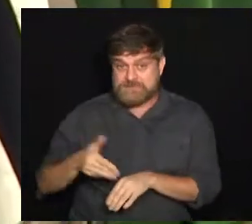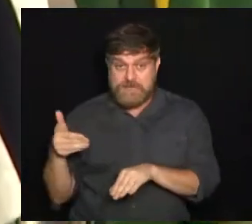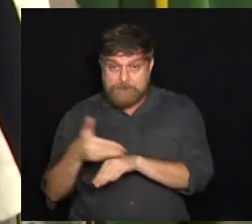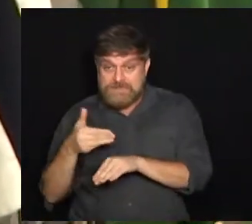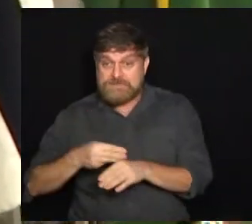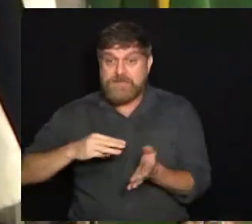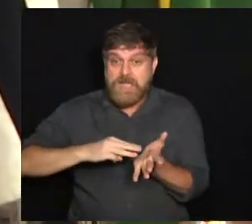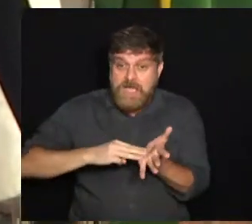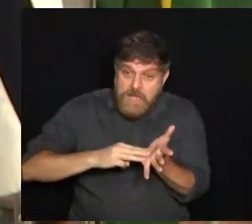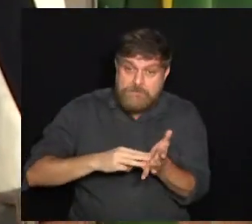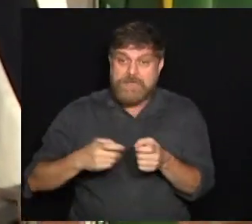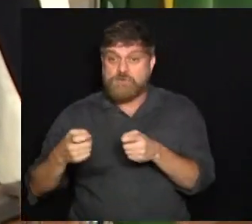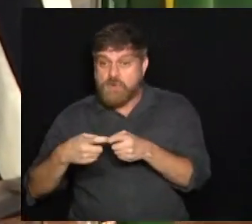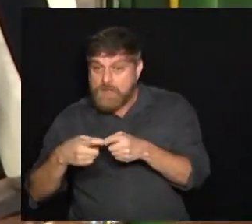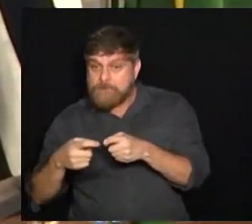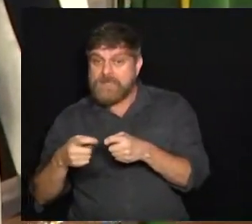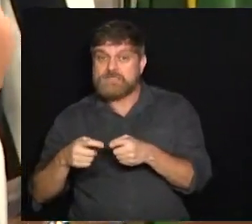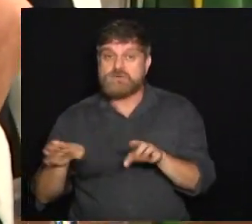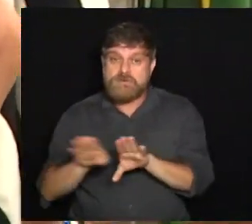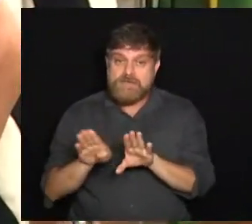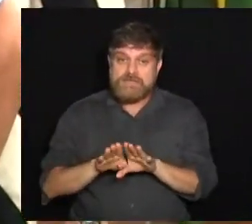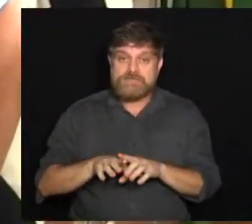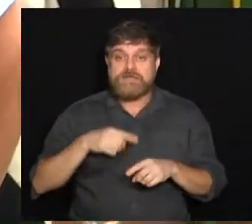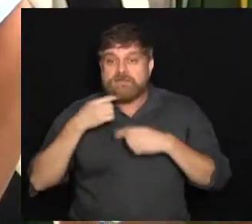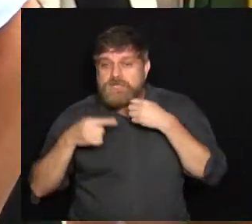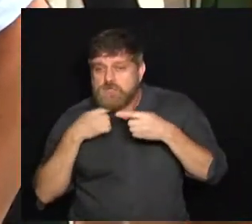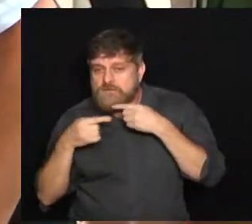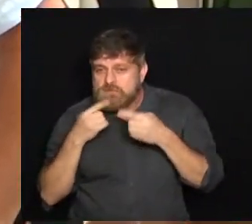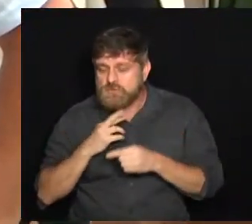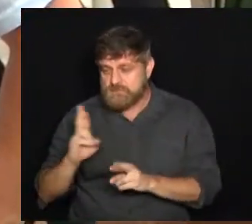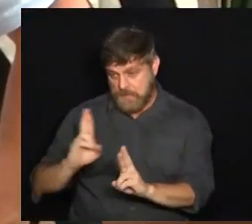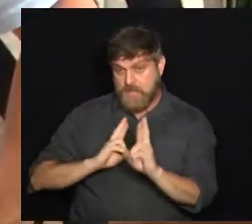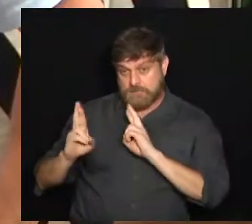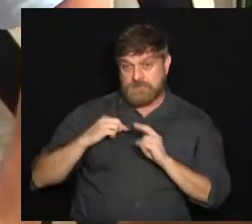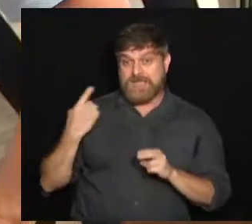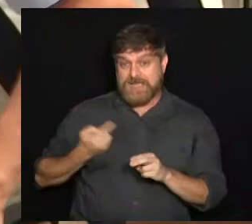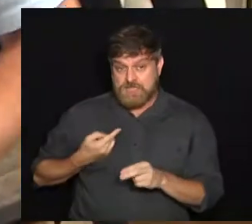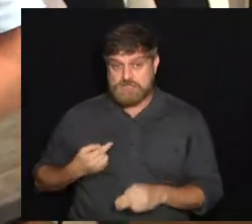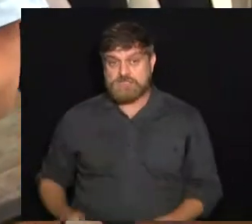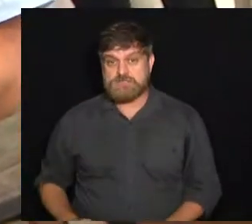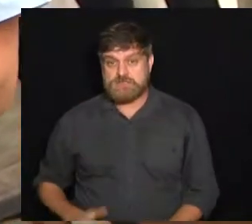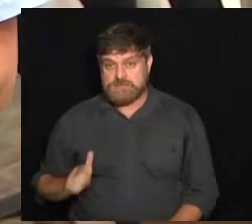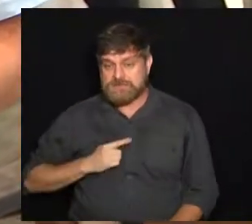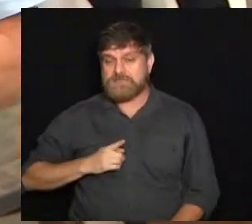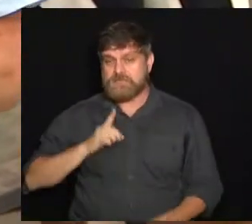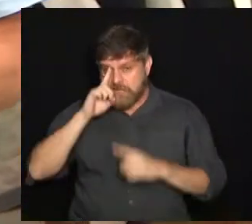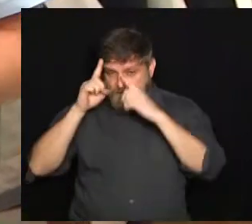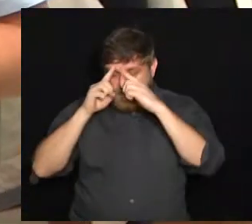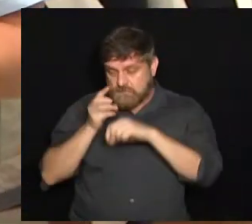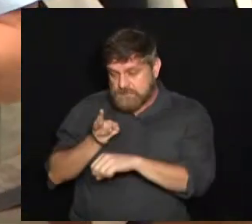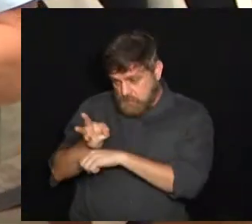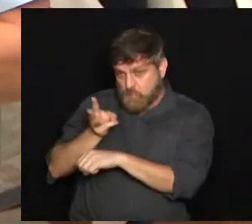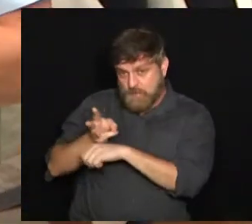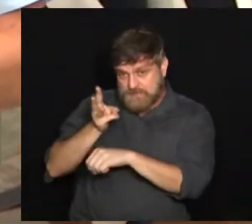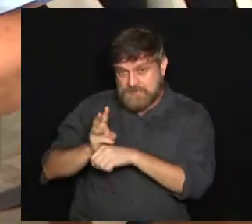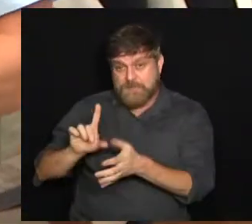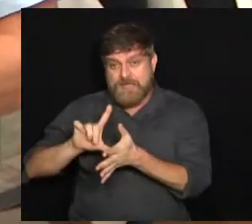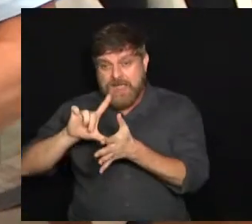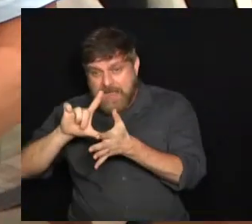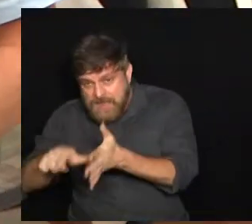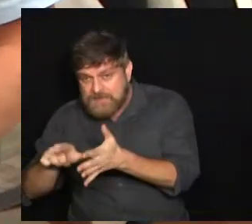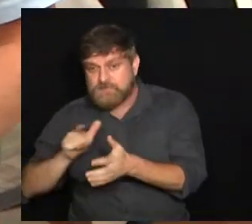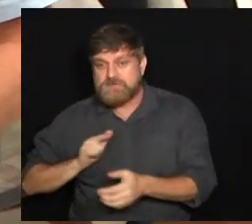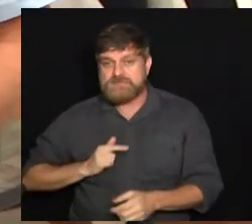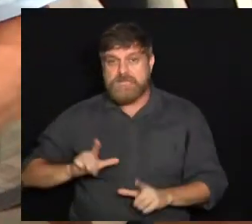comissão, médico, e está aqui também para tirar todas as nossas dúvidas. A gente continua captando essas dúvidas pelo WhatsApp e o senhor participa de